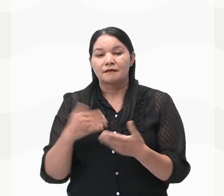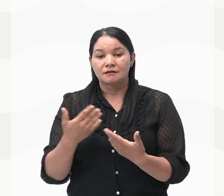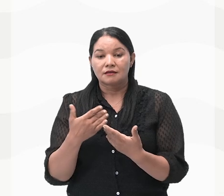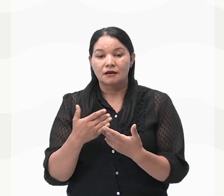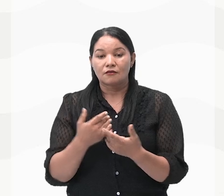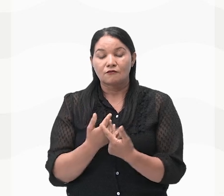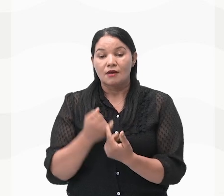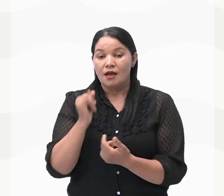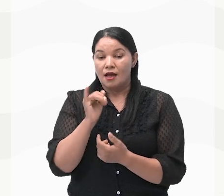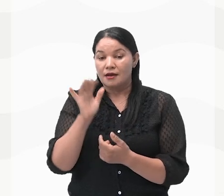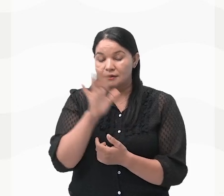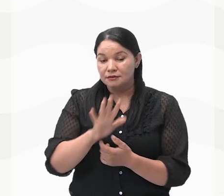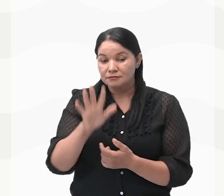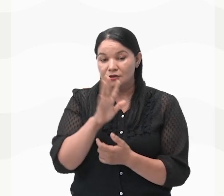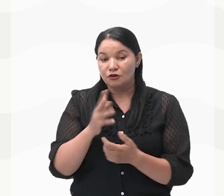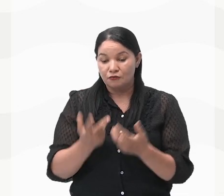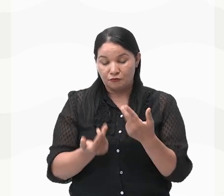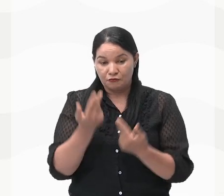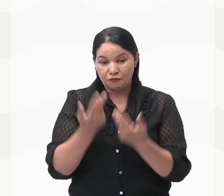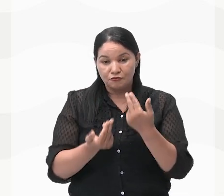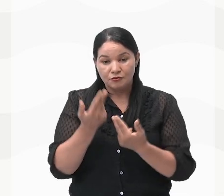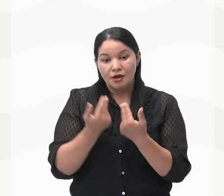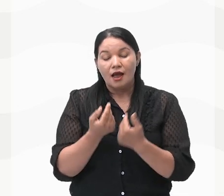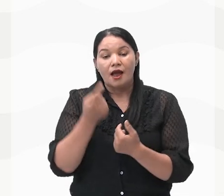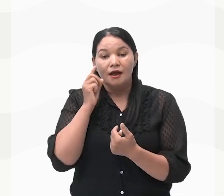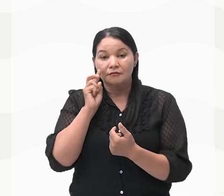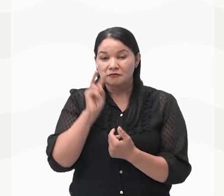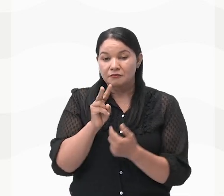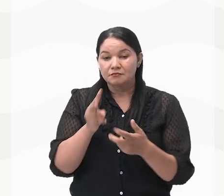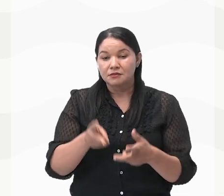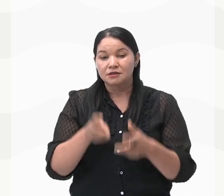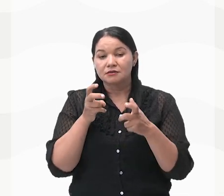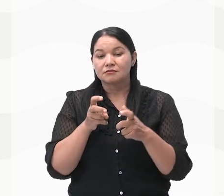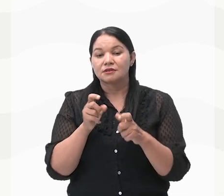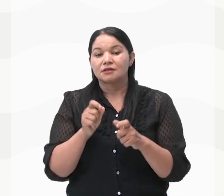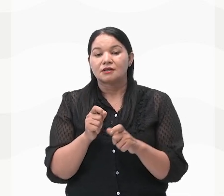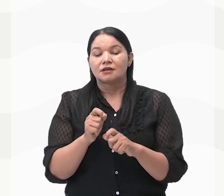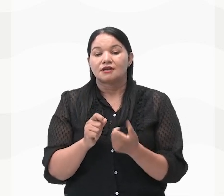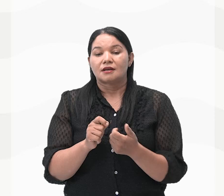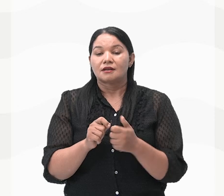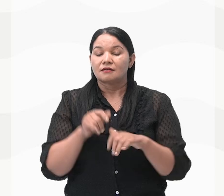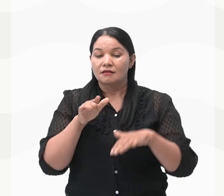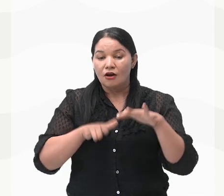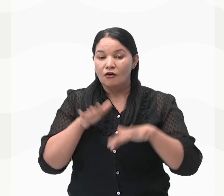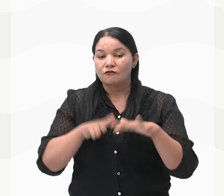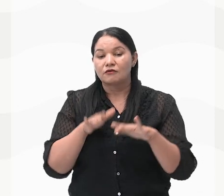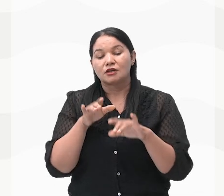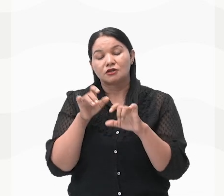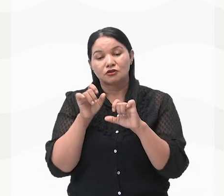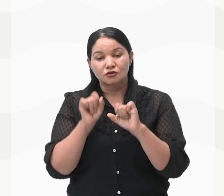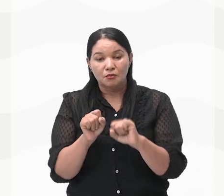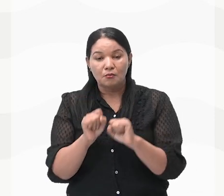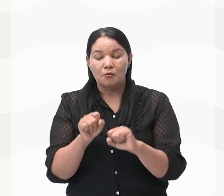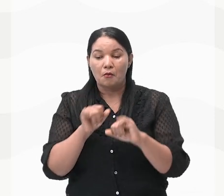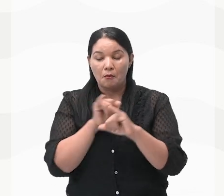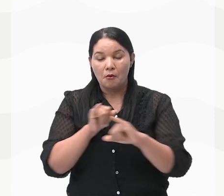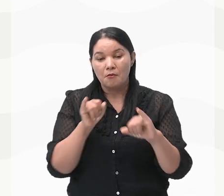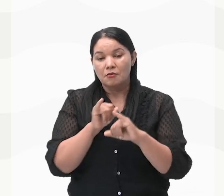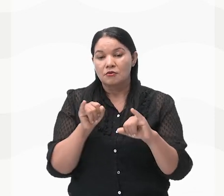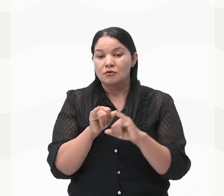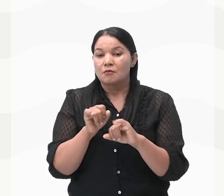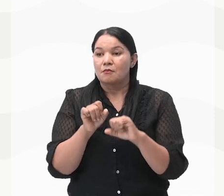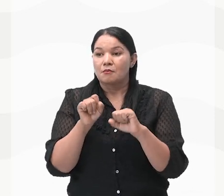a ideia de que essa história, de que essa manchete, ela pode ser real, de